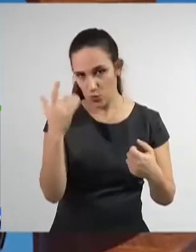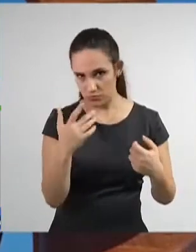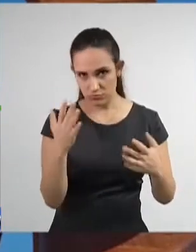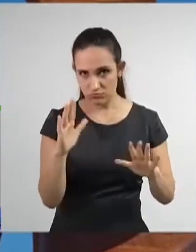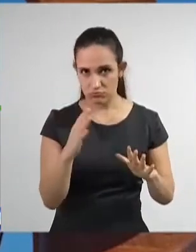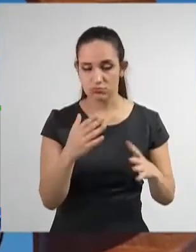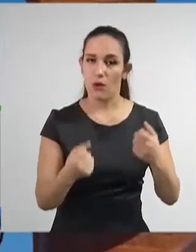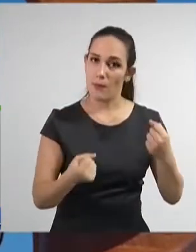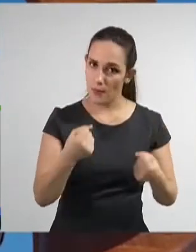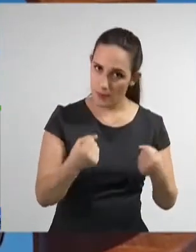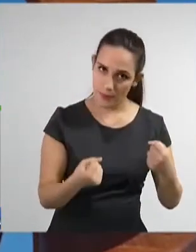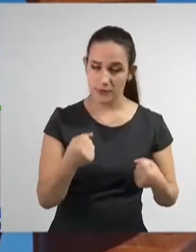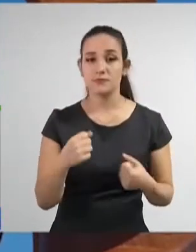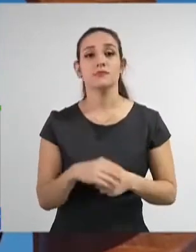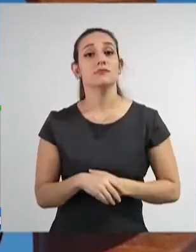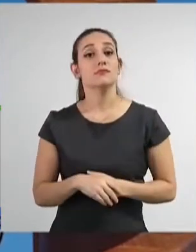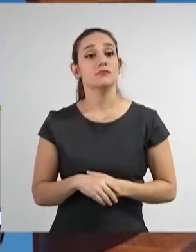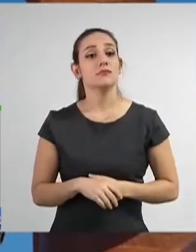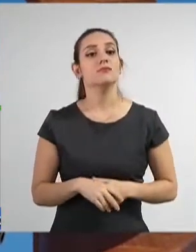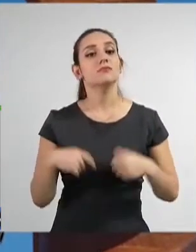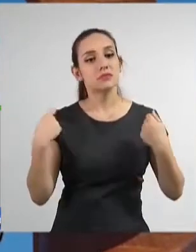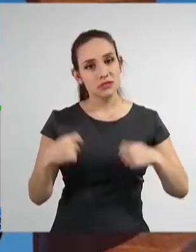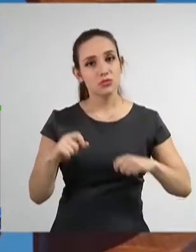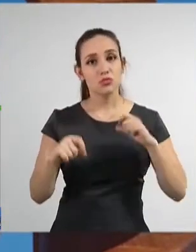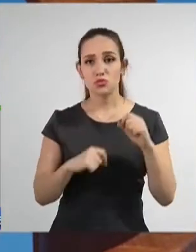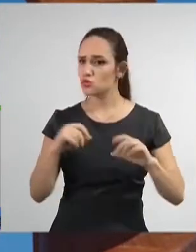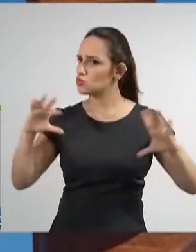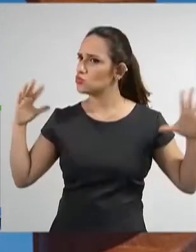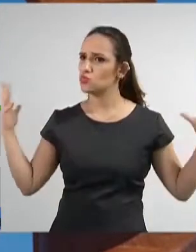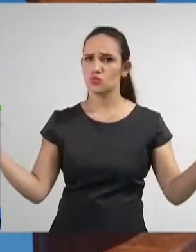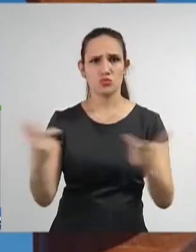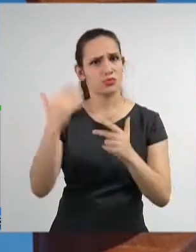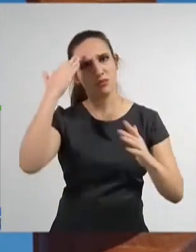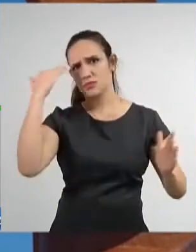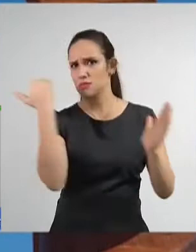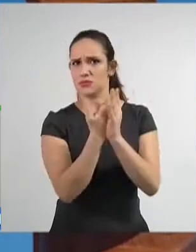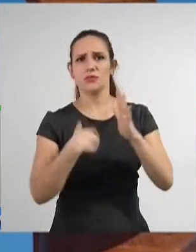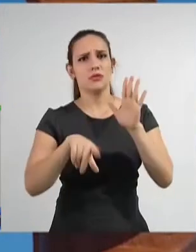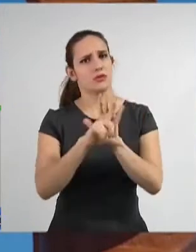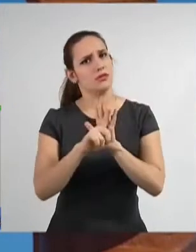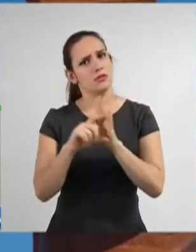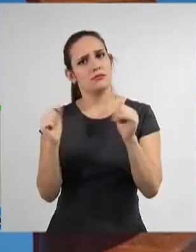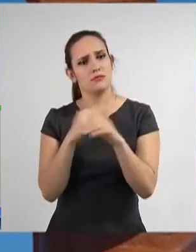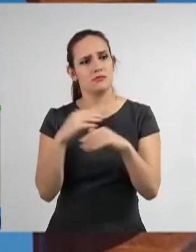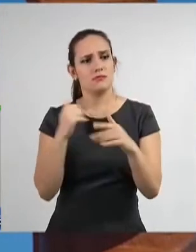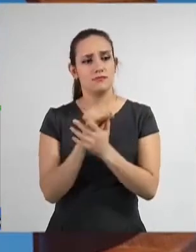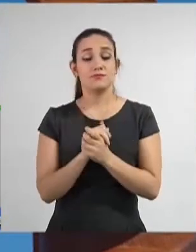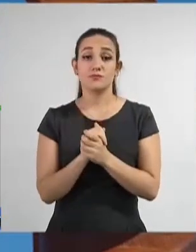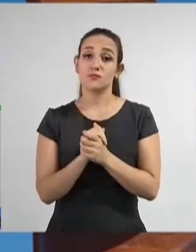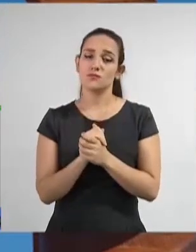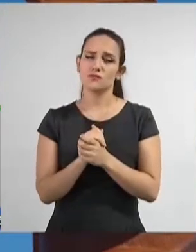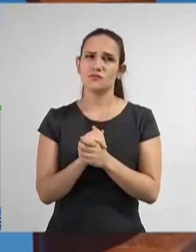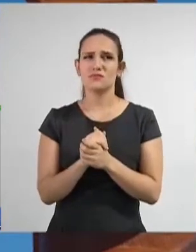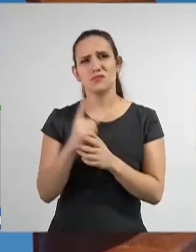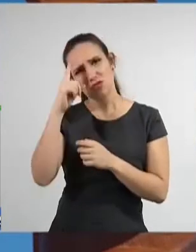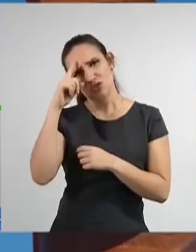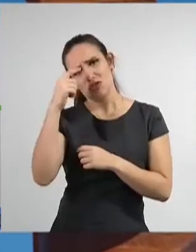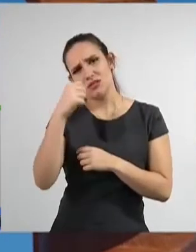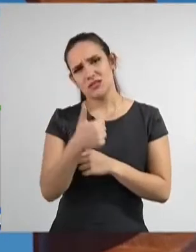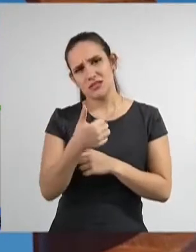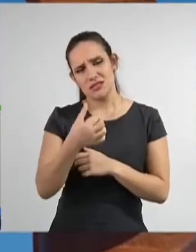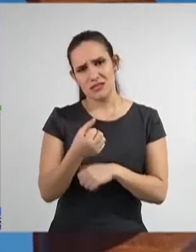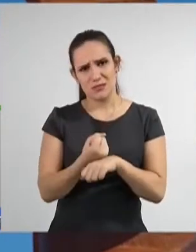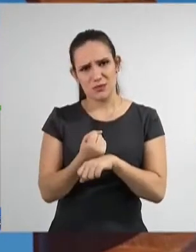que têm que observar as leis de trânsito. Na madrugada também de março, dia 16, a